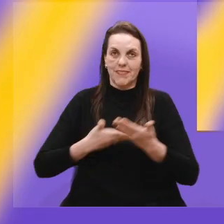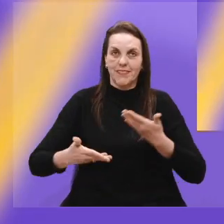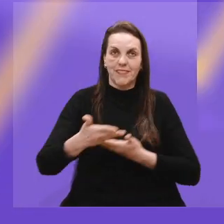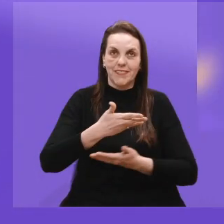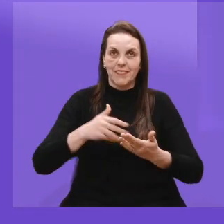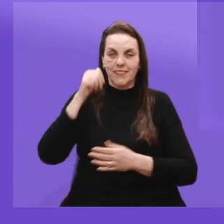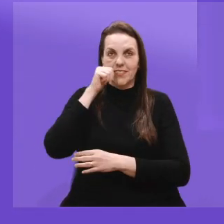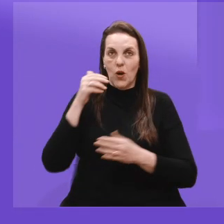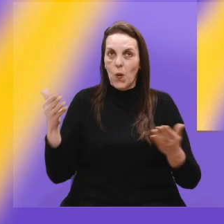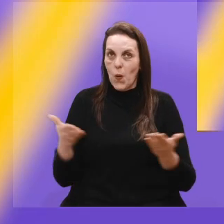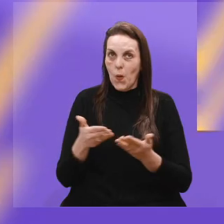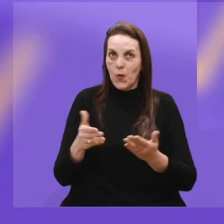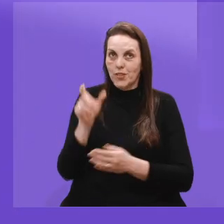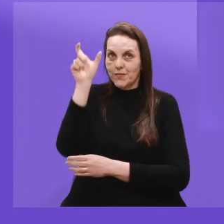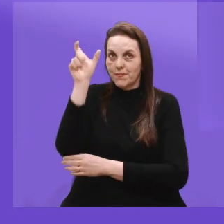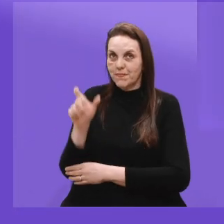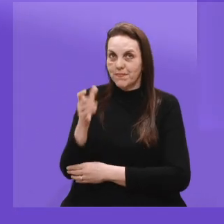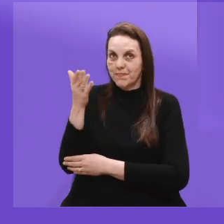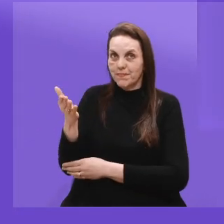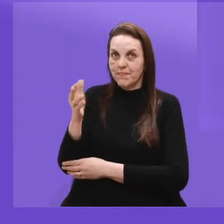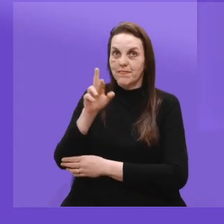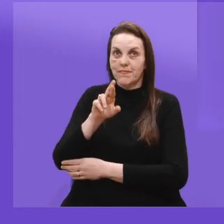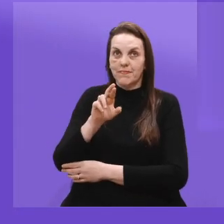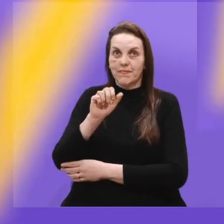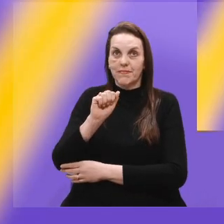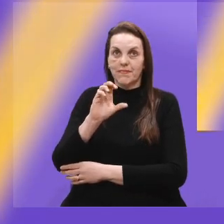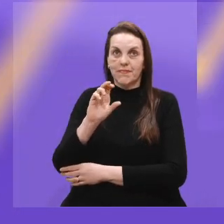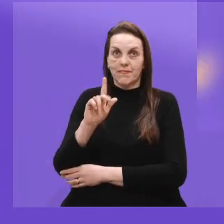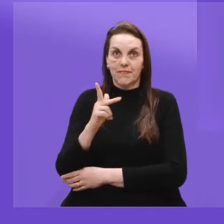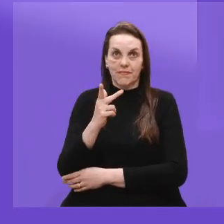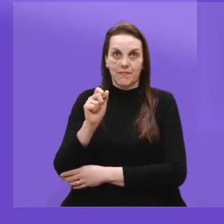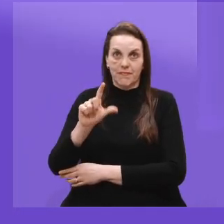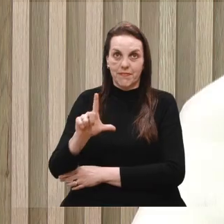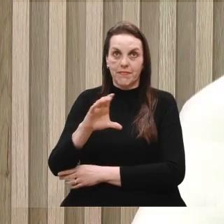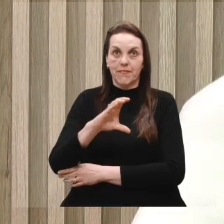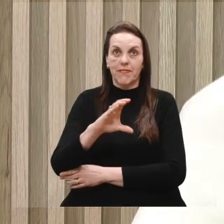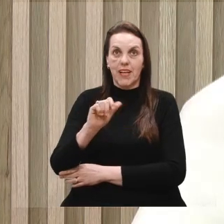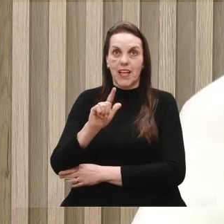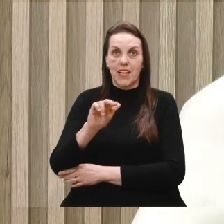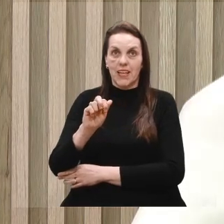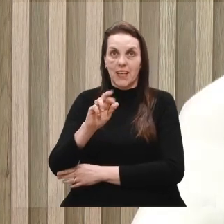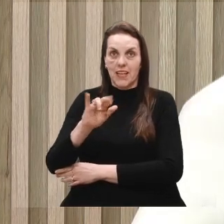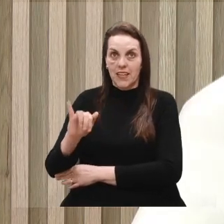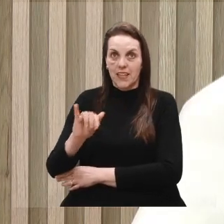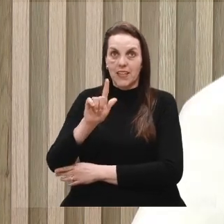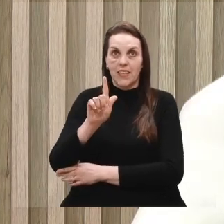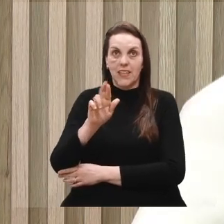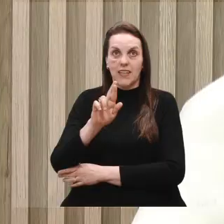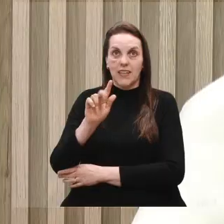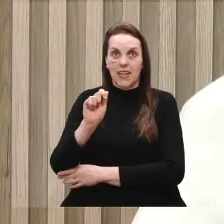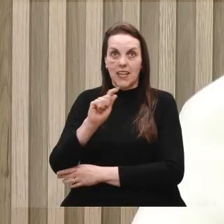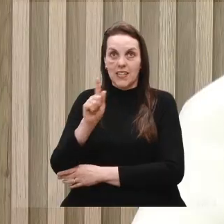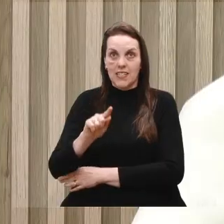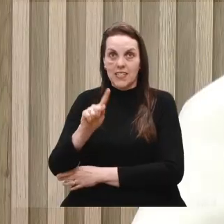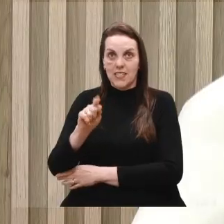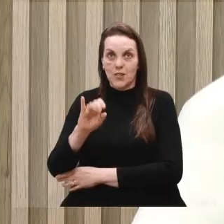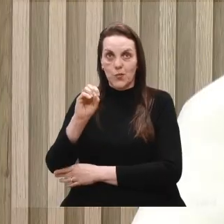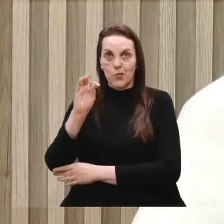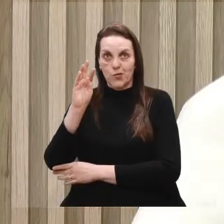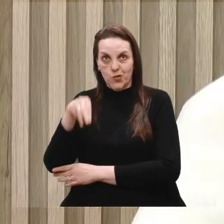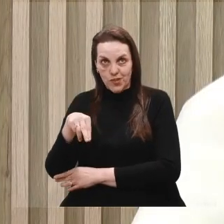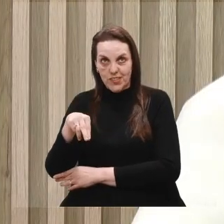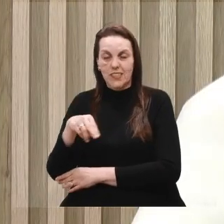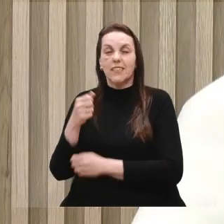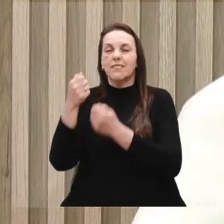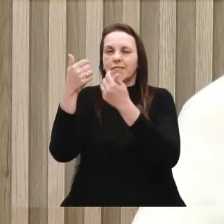Entre Elas de hoje é sobre ela, Raquel Cagliari Graziotin. Para falar sobre ela, não apenas